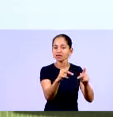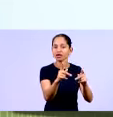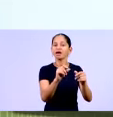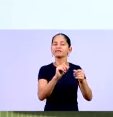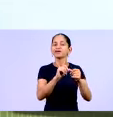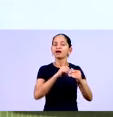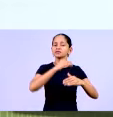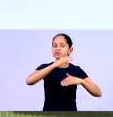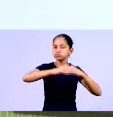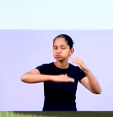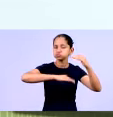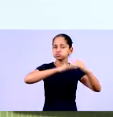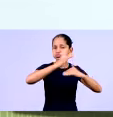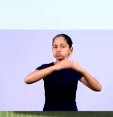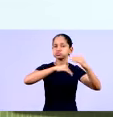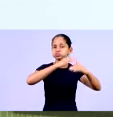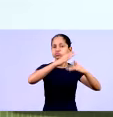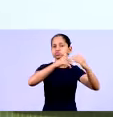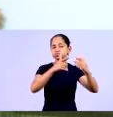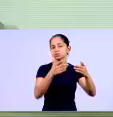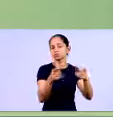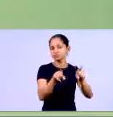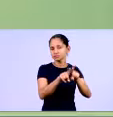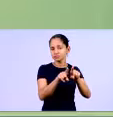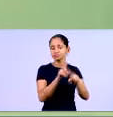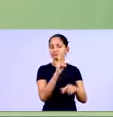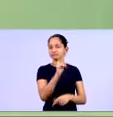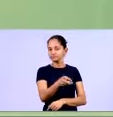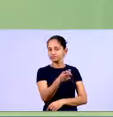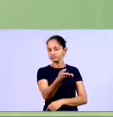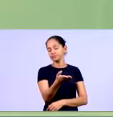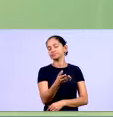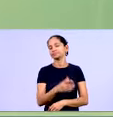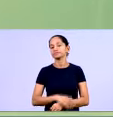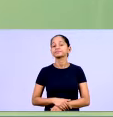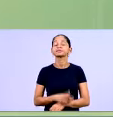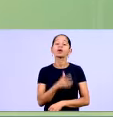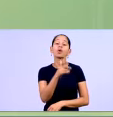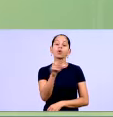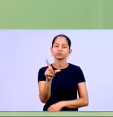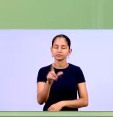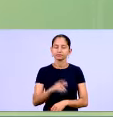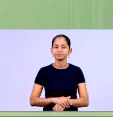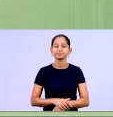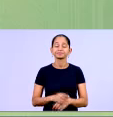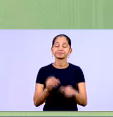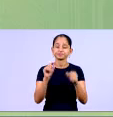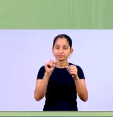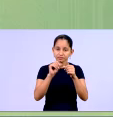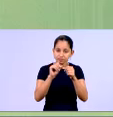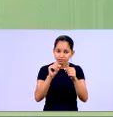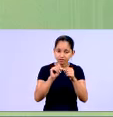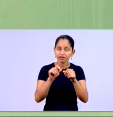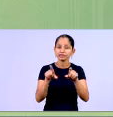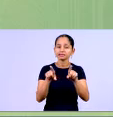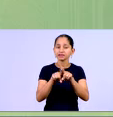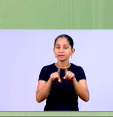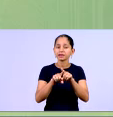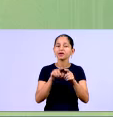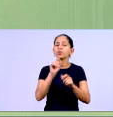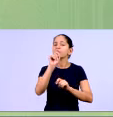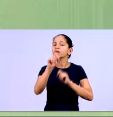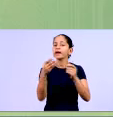consegue manter a sua empresa funcionando. Outra característica, cancelamento de protestos